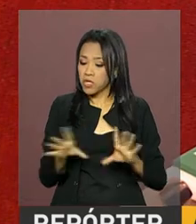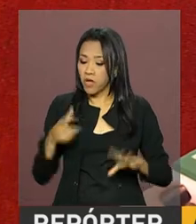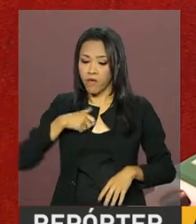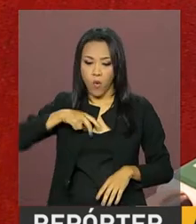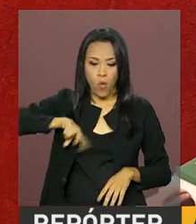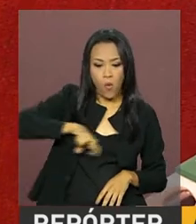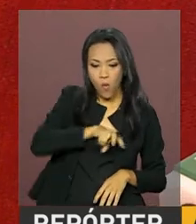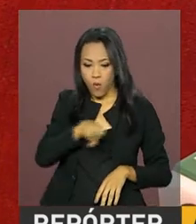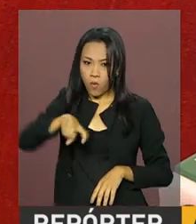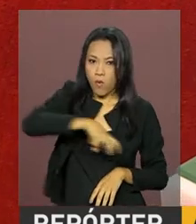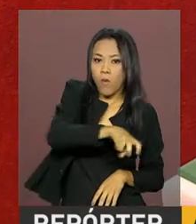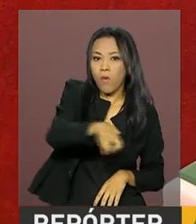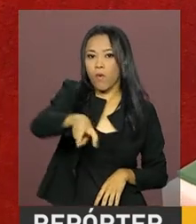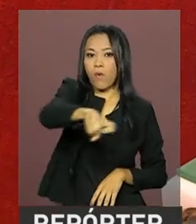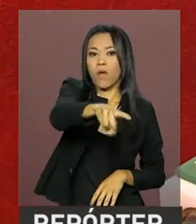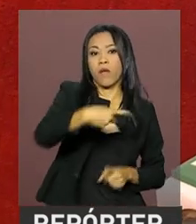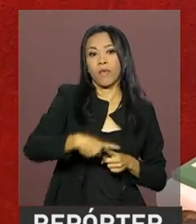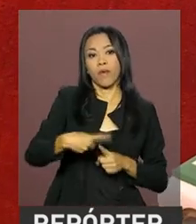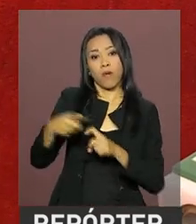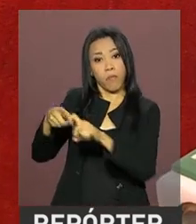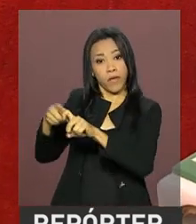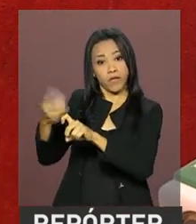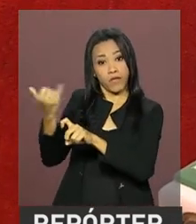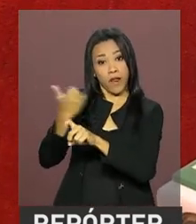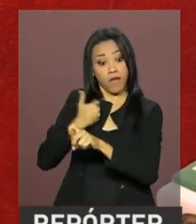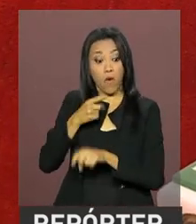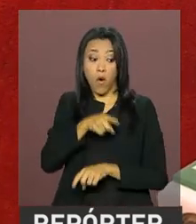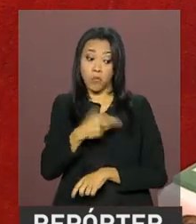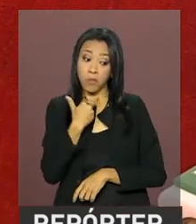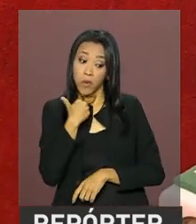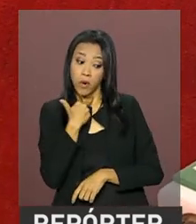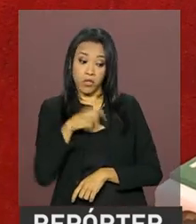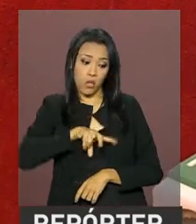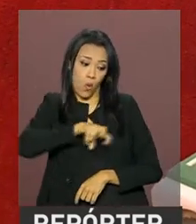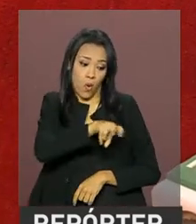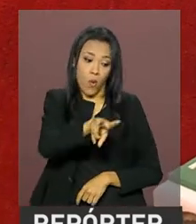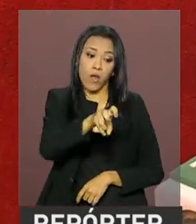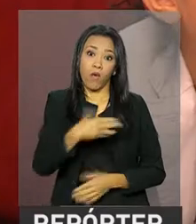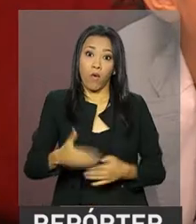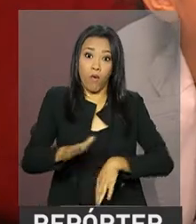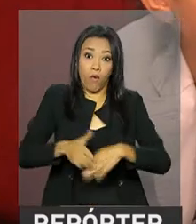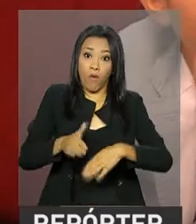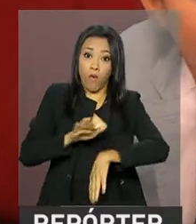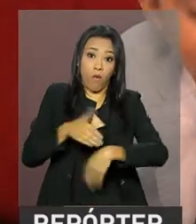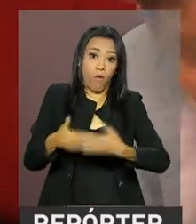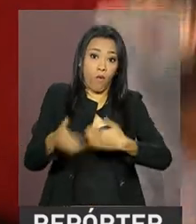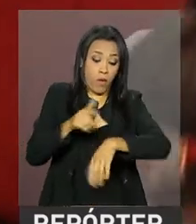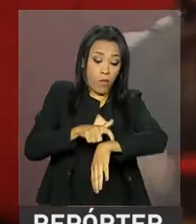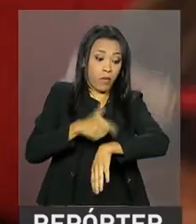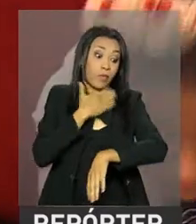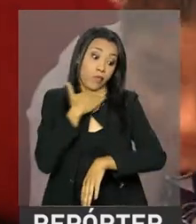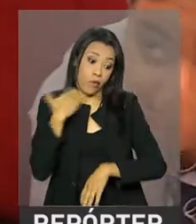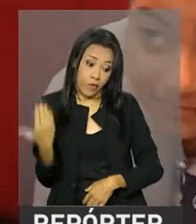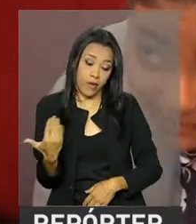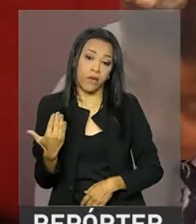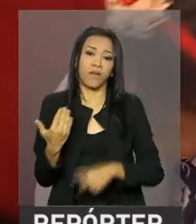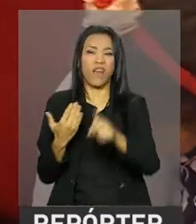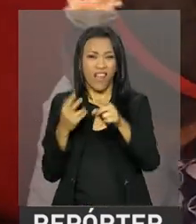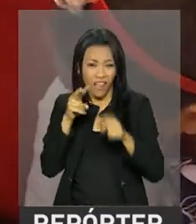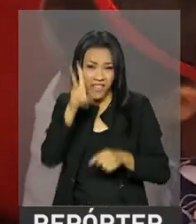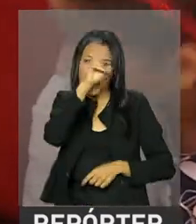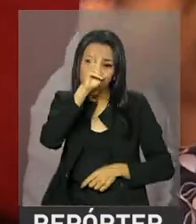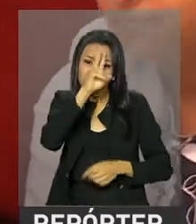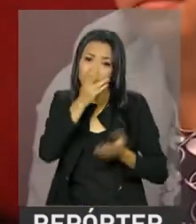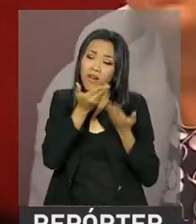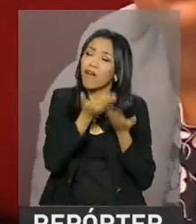médio médico falar quem é notório não é qualquer momento mas isso a história que ficou para trás